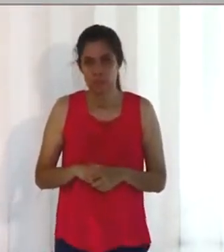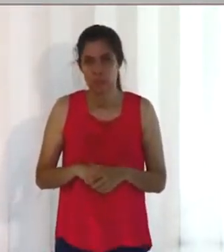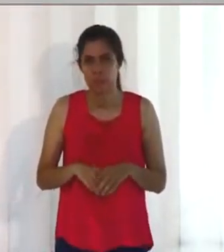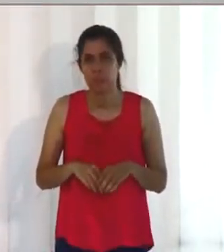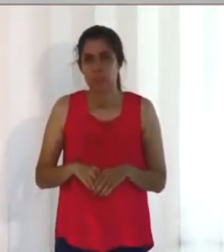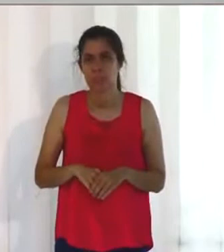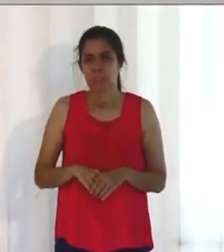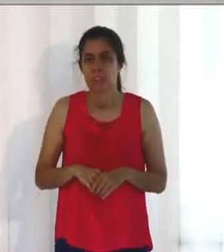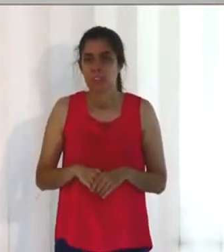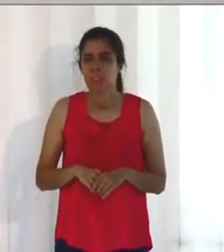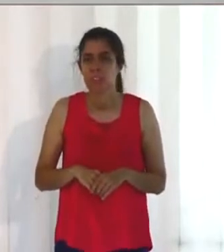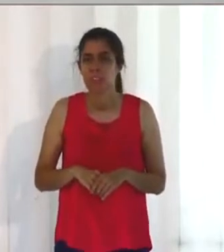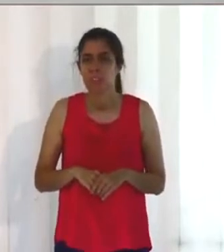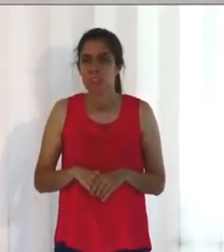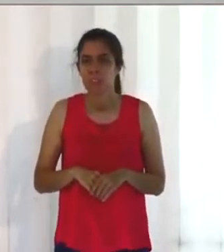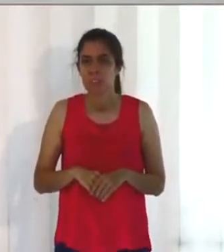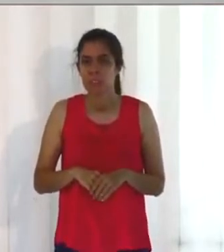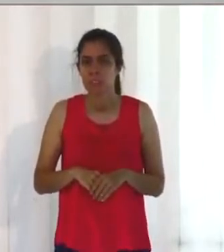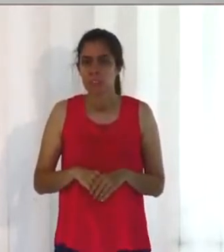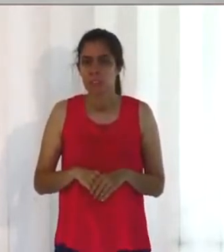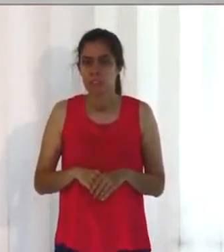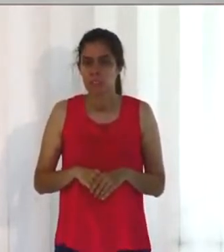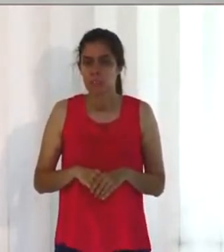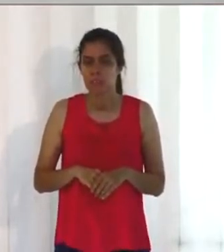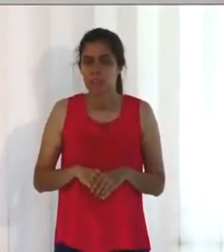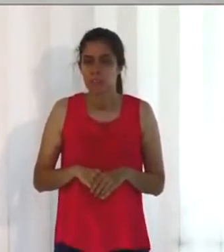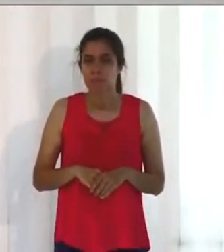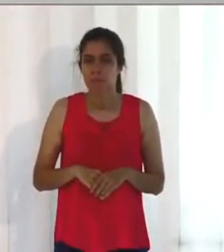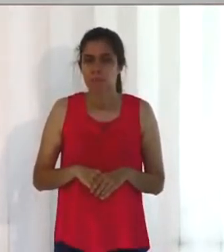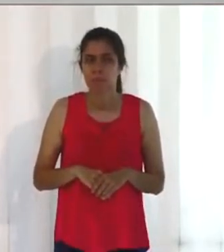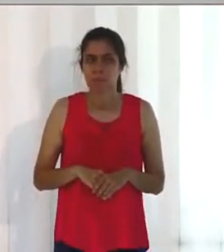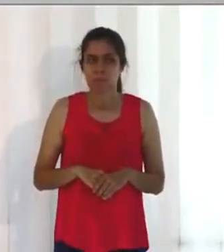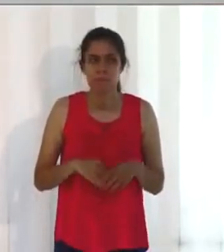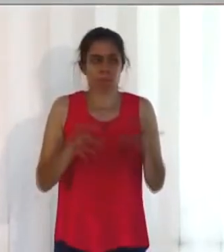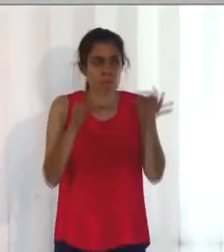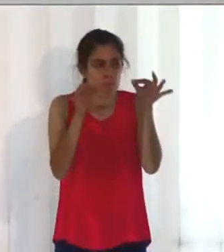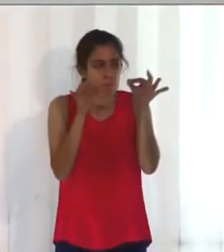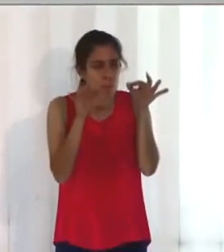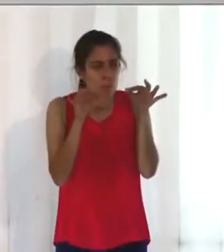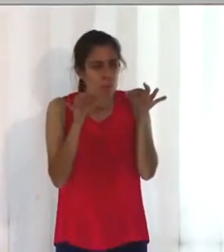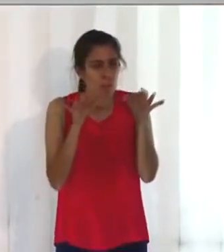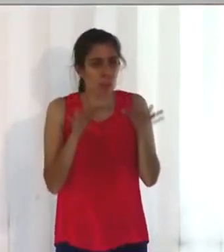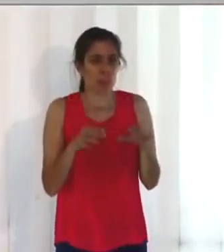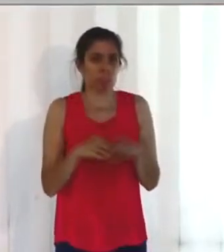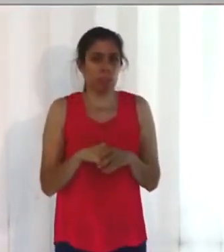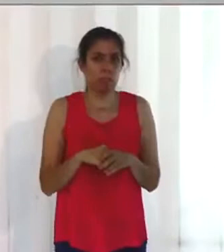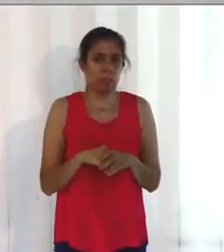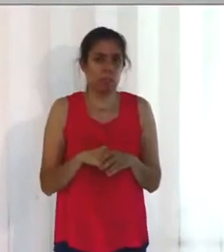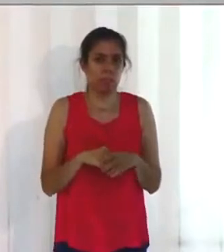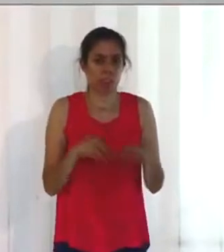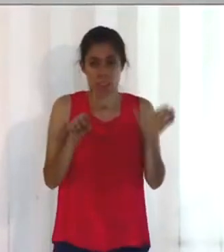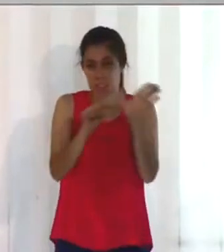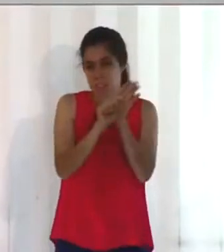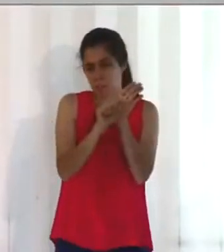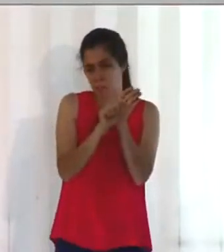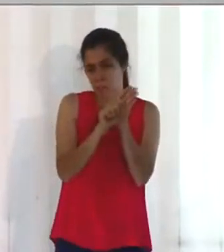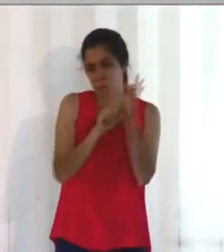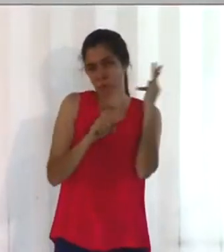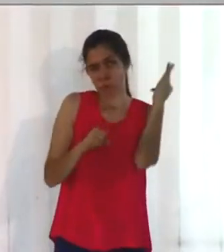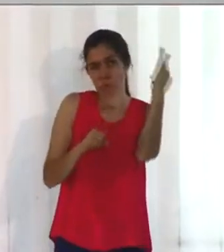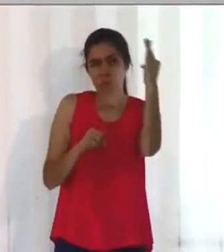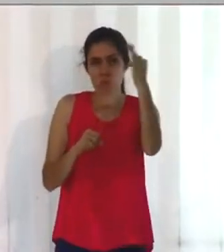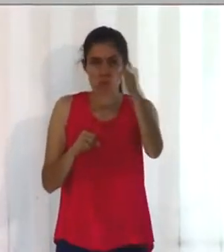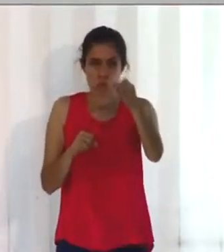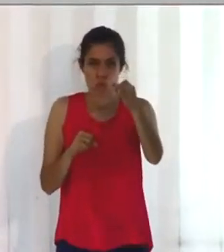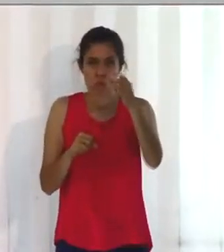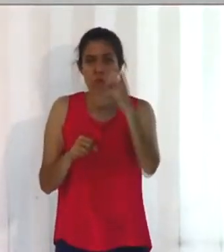derramado, mas nem precisaria ser exatamente isso. O que o texto diz, o texto pelo texto diz, que